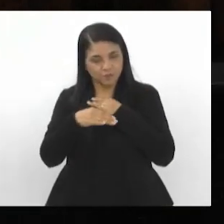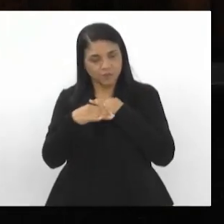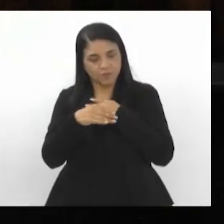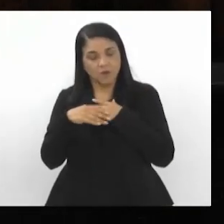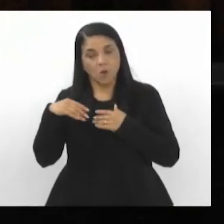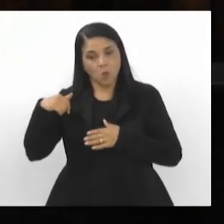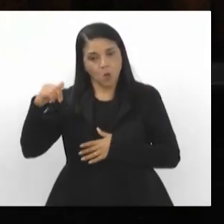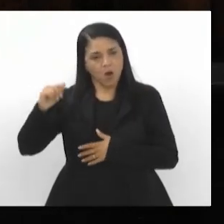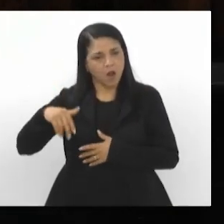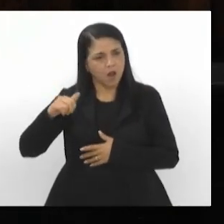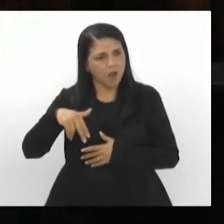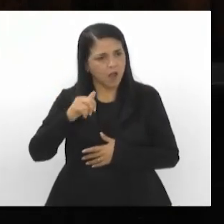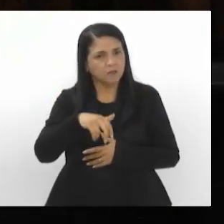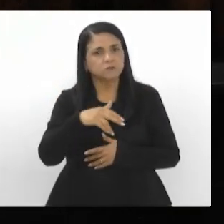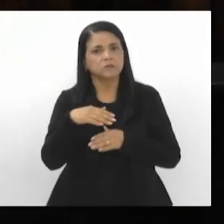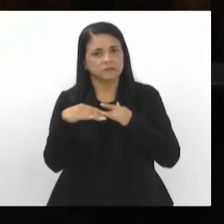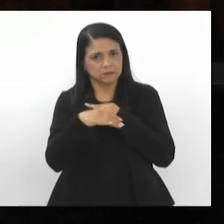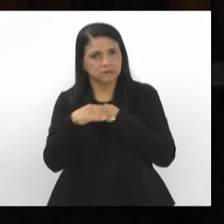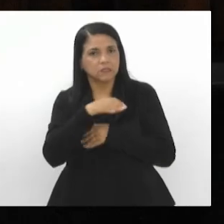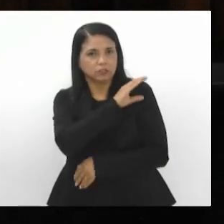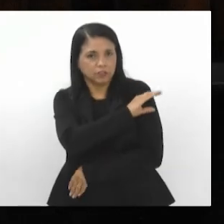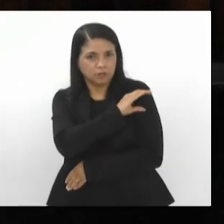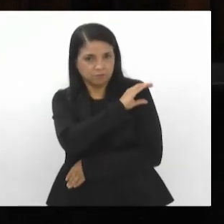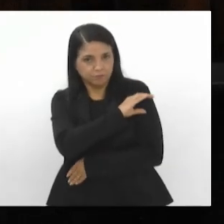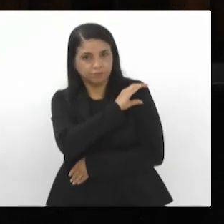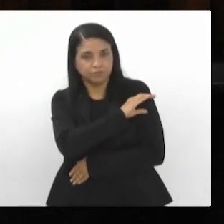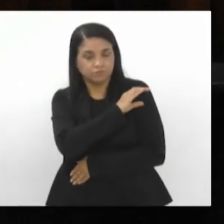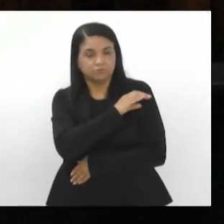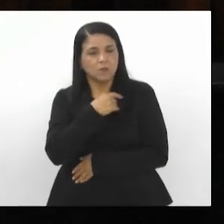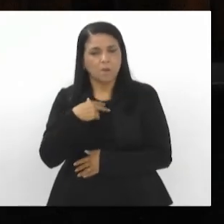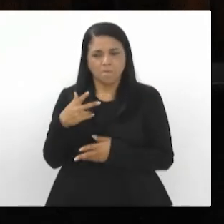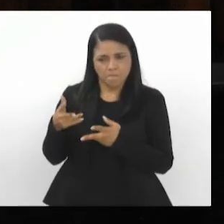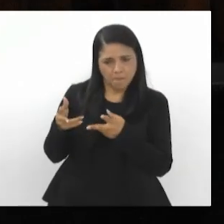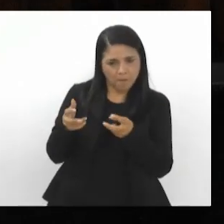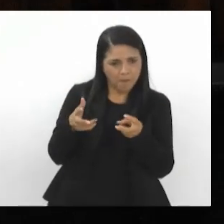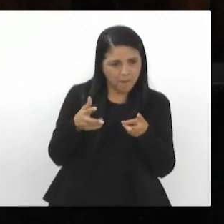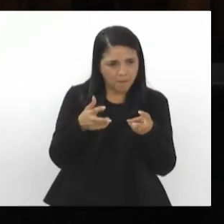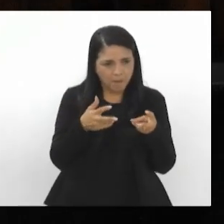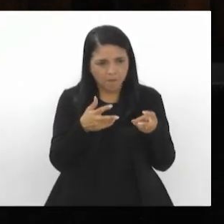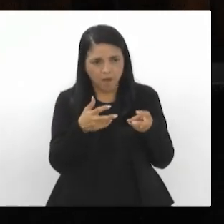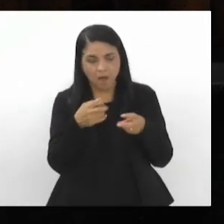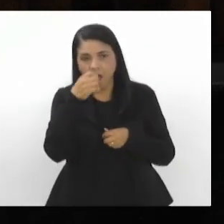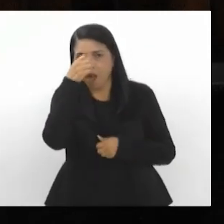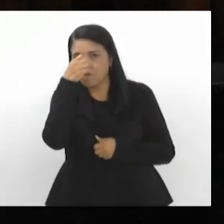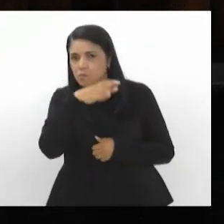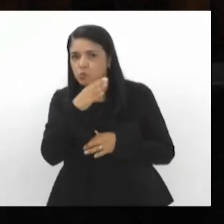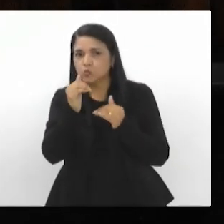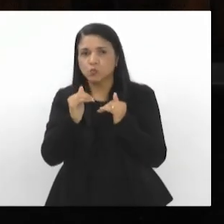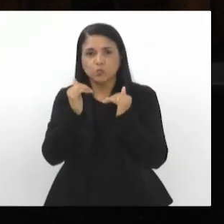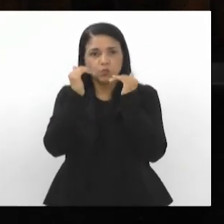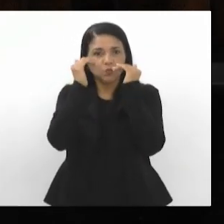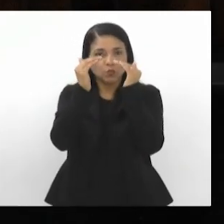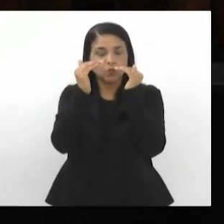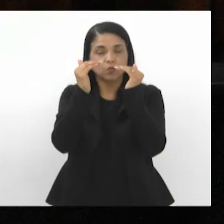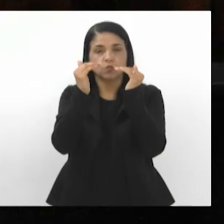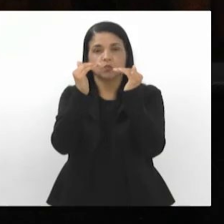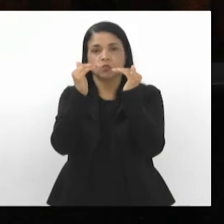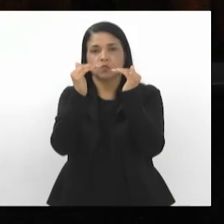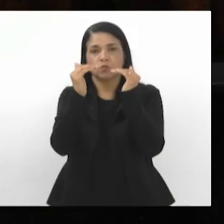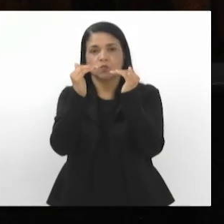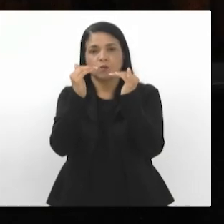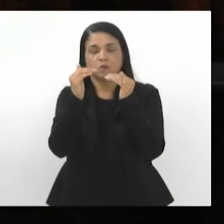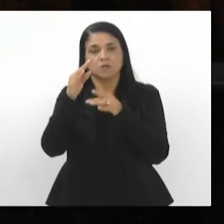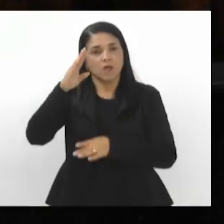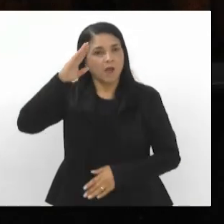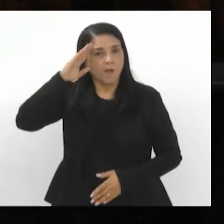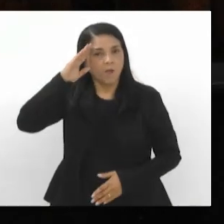cidade, percorre a cidade, e a gente acaba vendo um abuso de autoridade por parte da